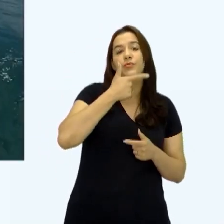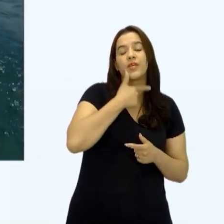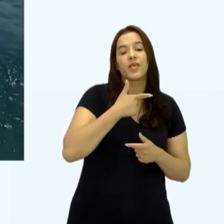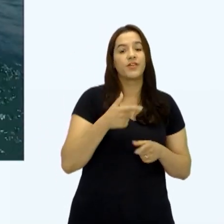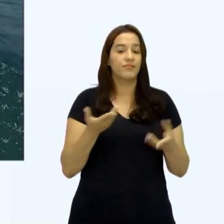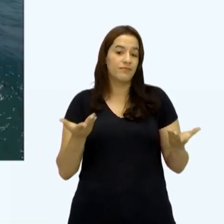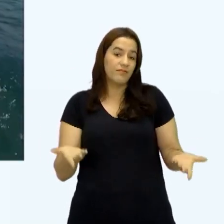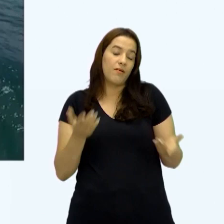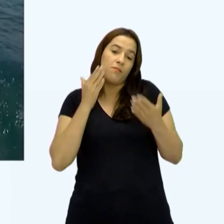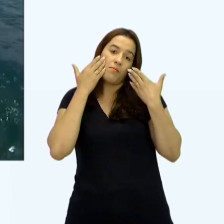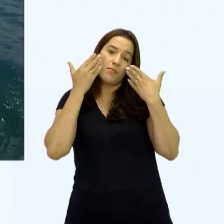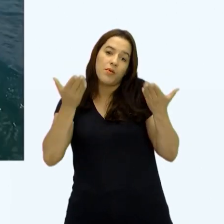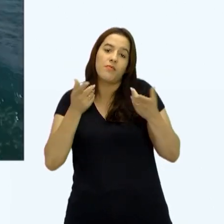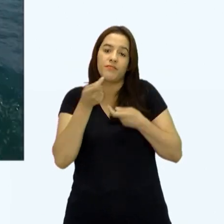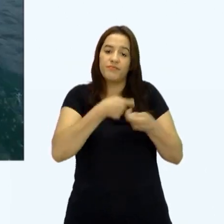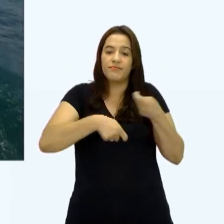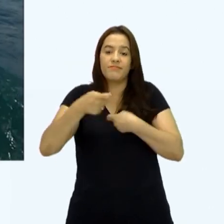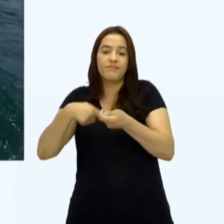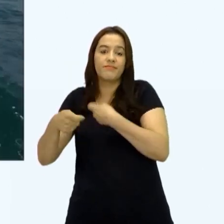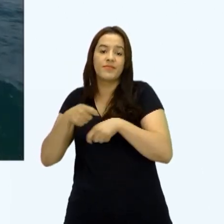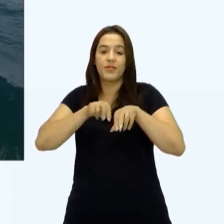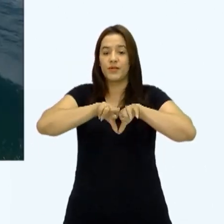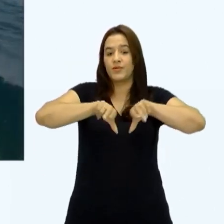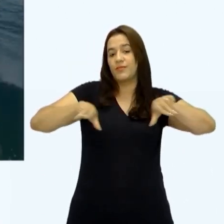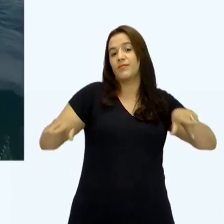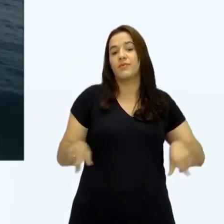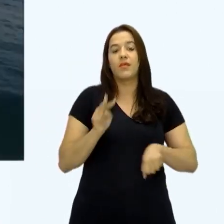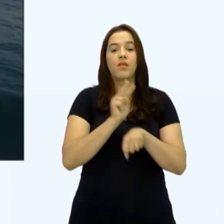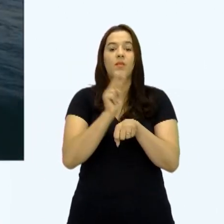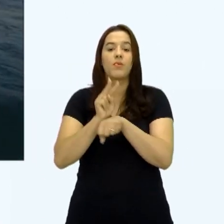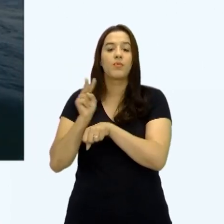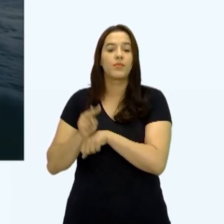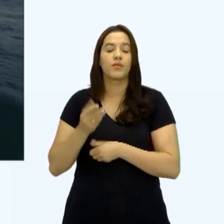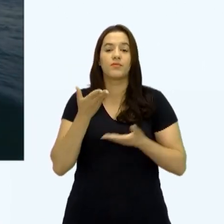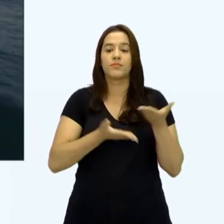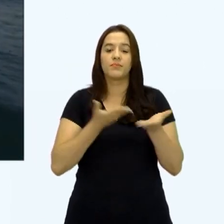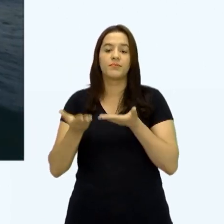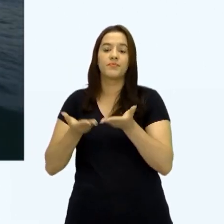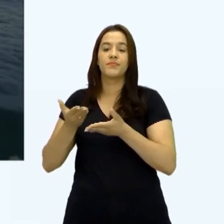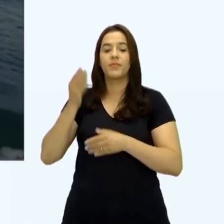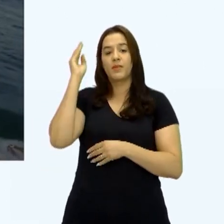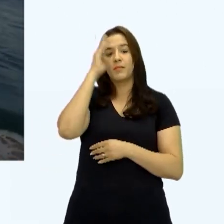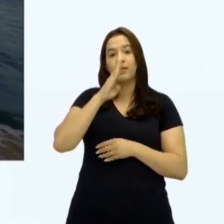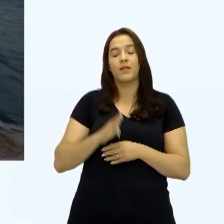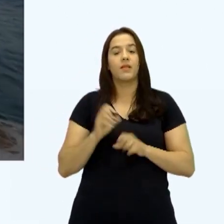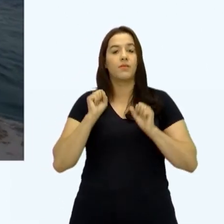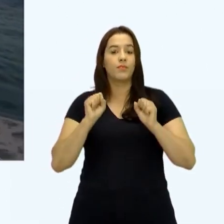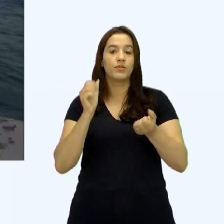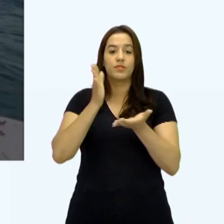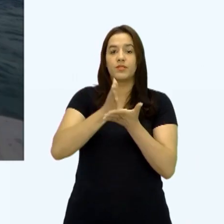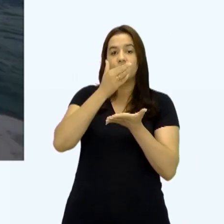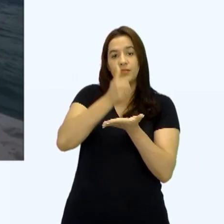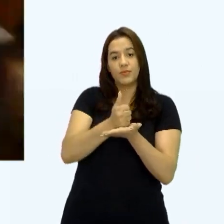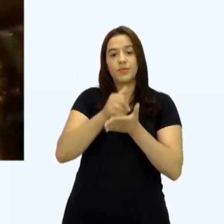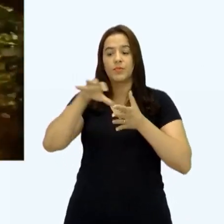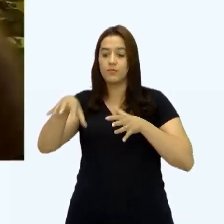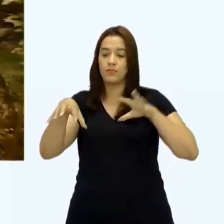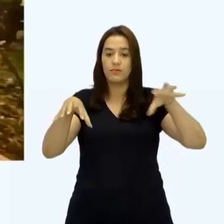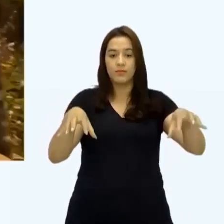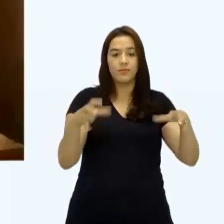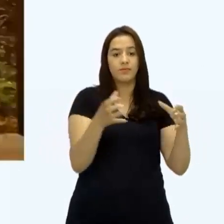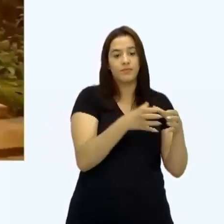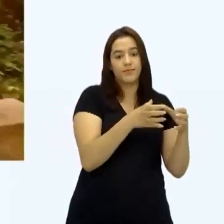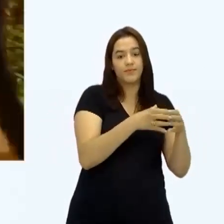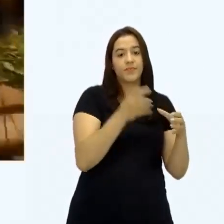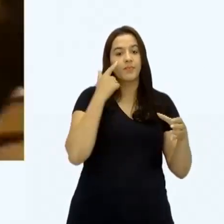né? Existem diferentes tipos de unidades de conservação no Brasil. Elas podem ser divididas em dois grandes grupos.